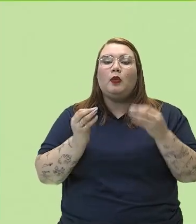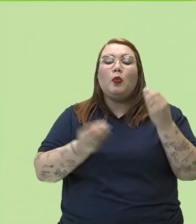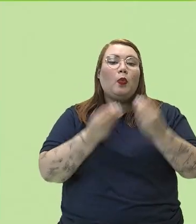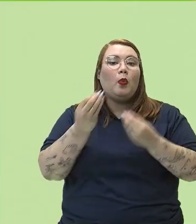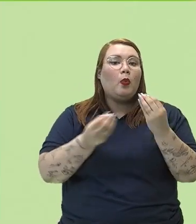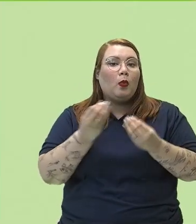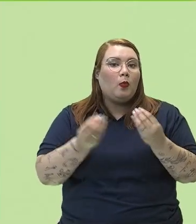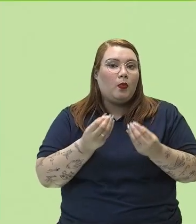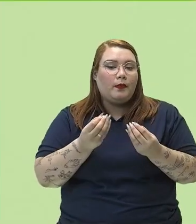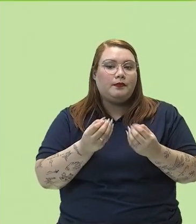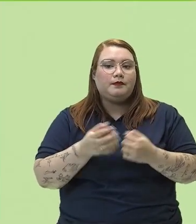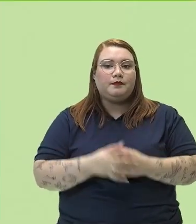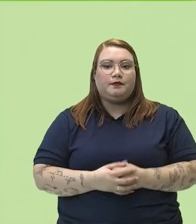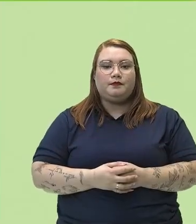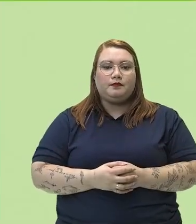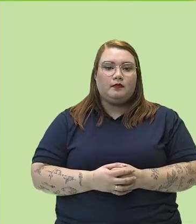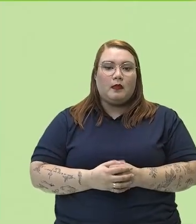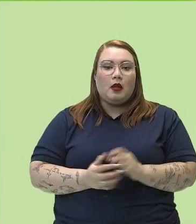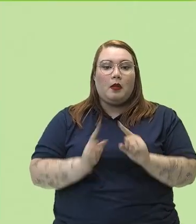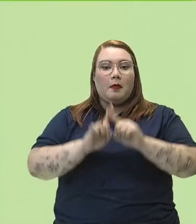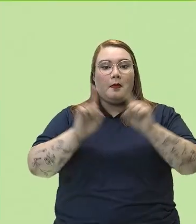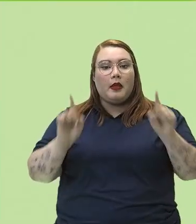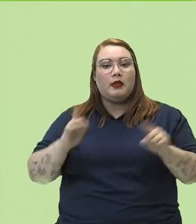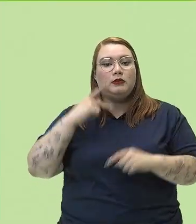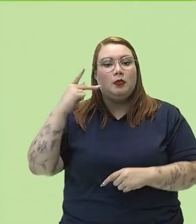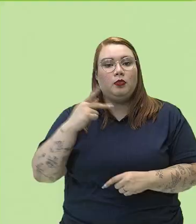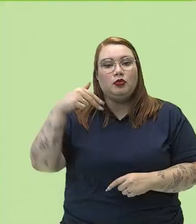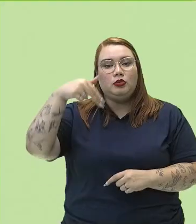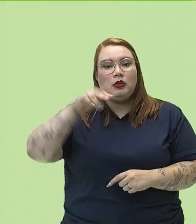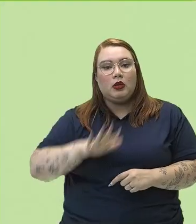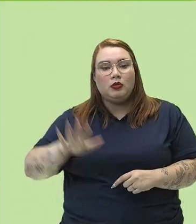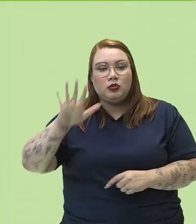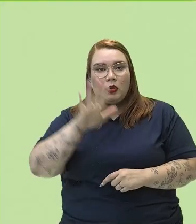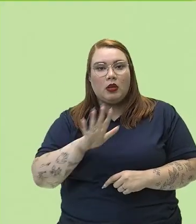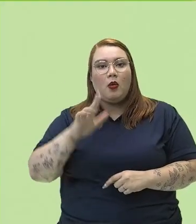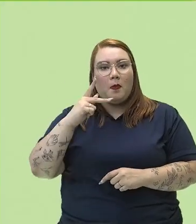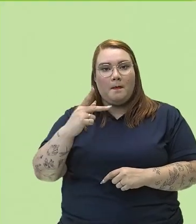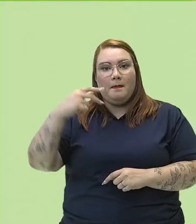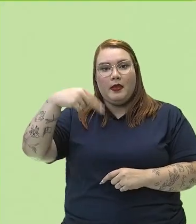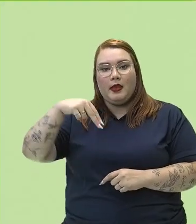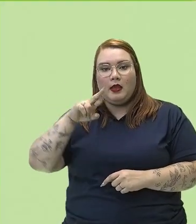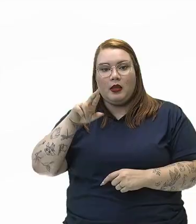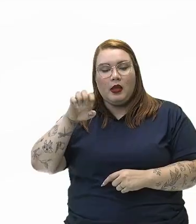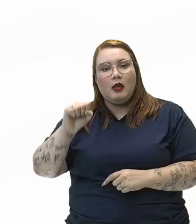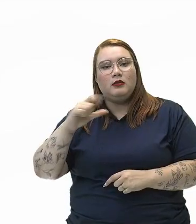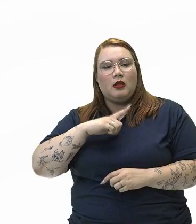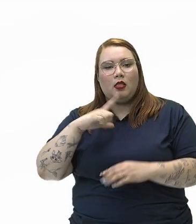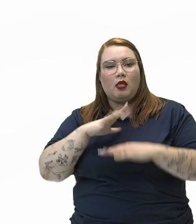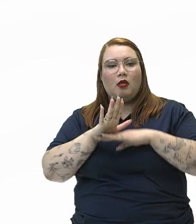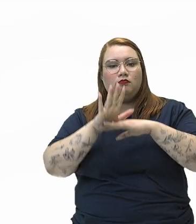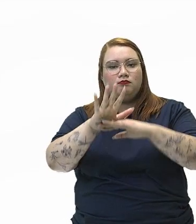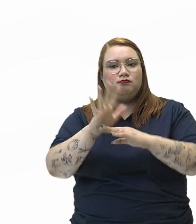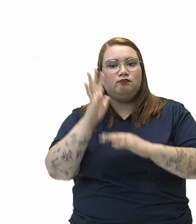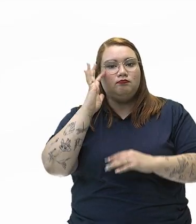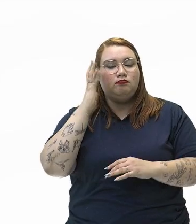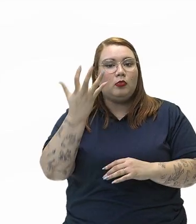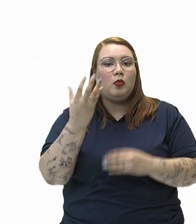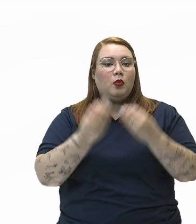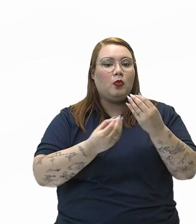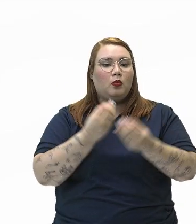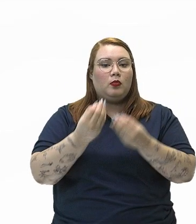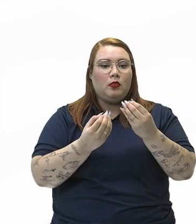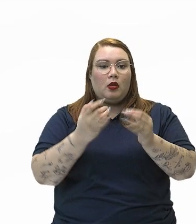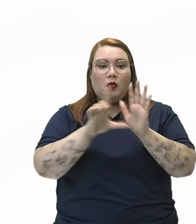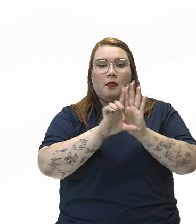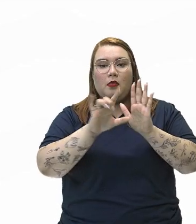forma correta. Mas a Política Nacional de Resíduos Sólidos, ela traz uma alternativa aí, ela preconiza, né? É uma